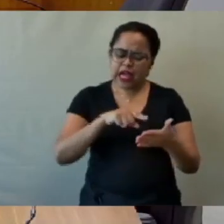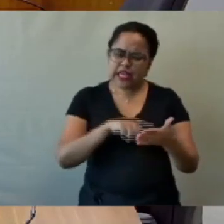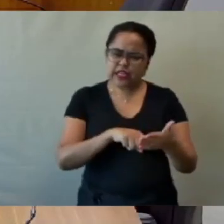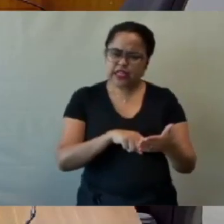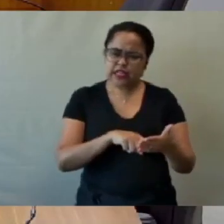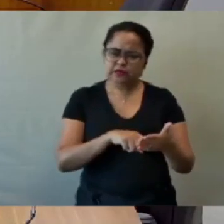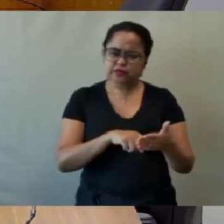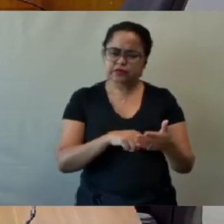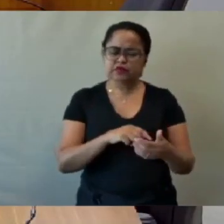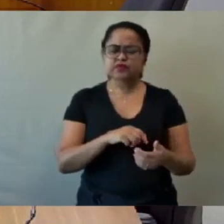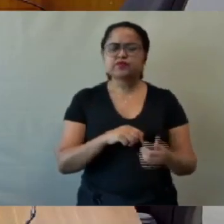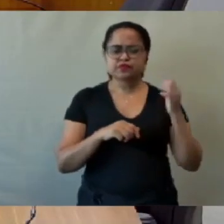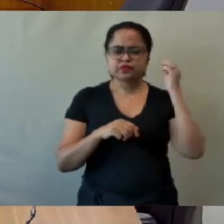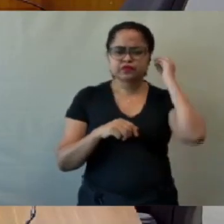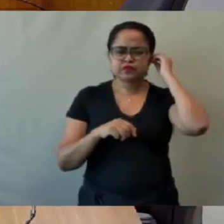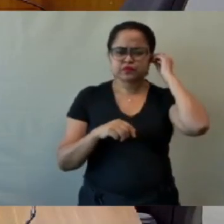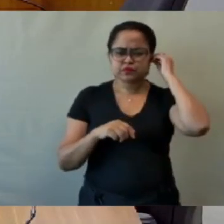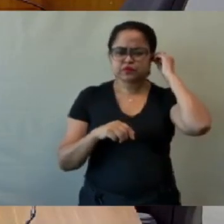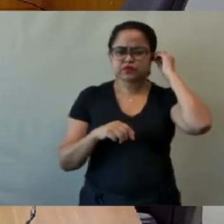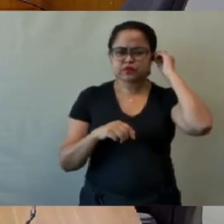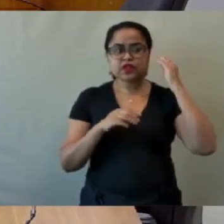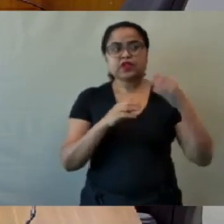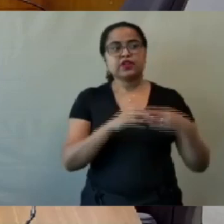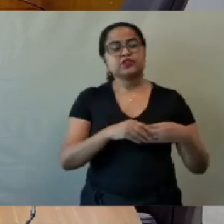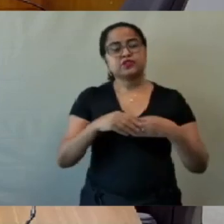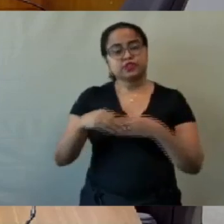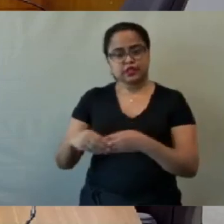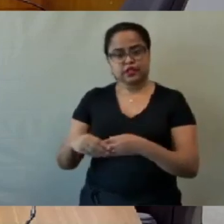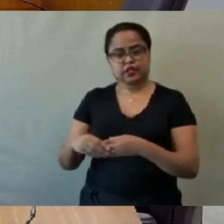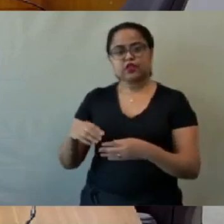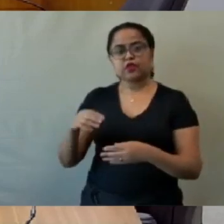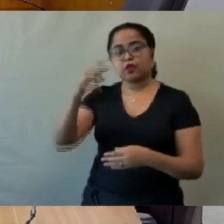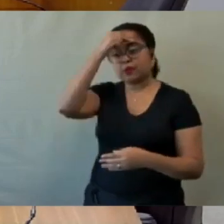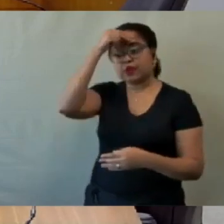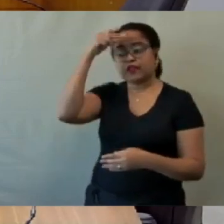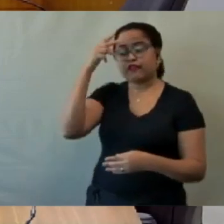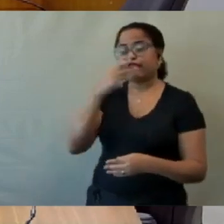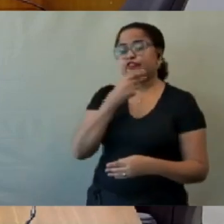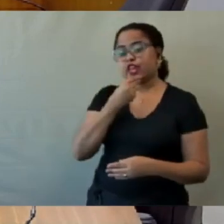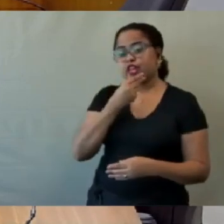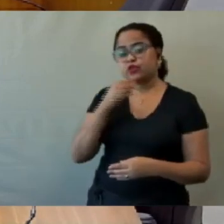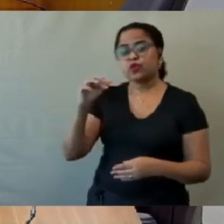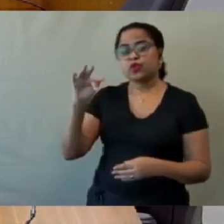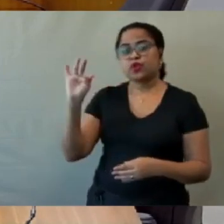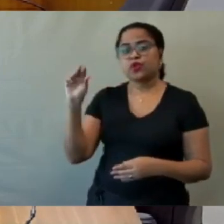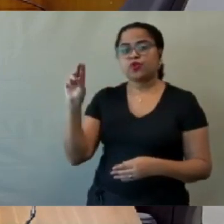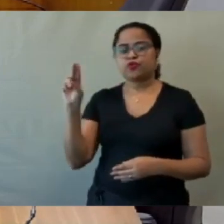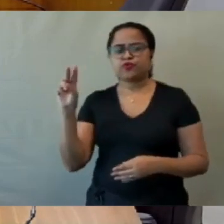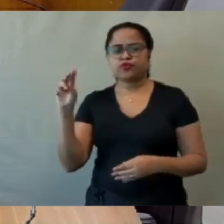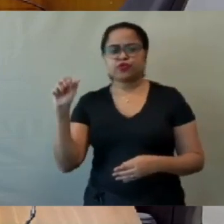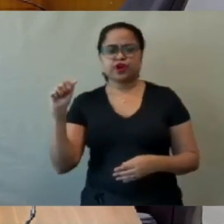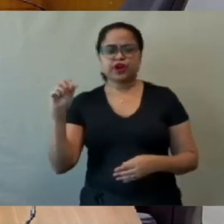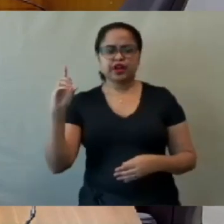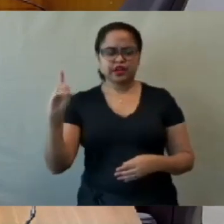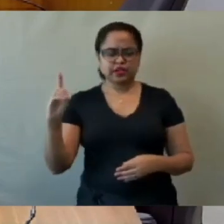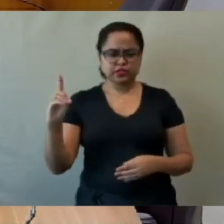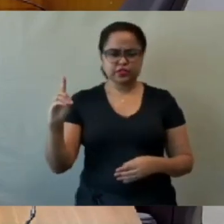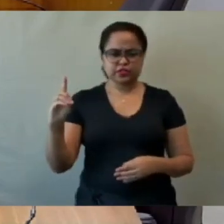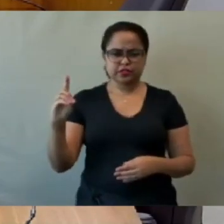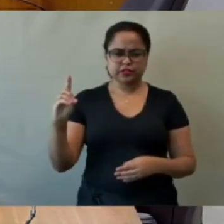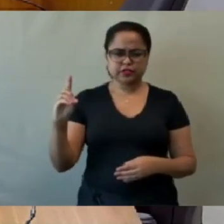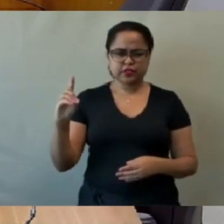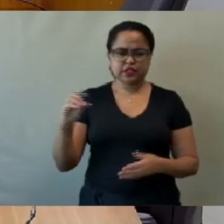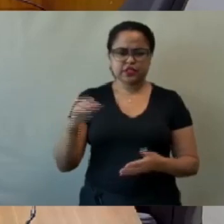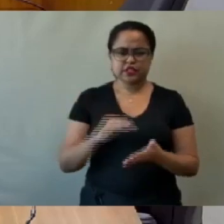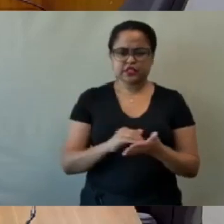Não. Ah, tá. Destinatário, prefeito Fuad, secretária municipal de educação, Fernanda